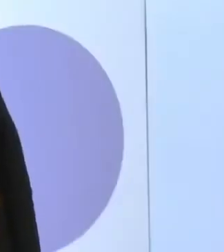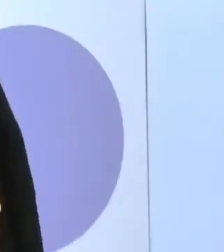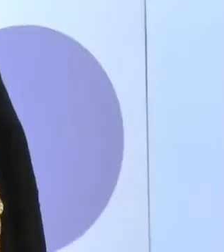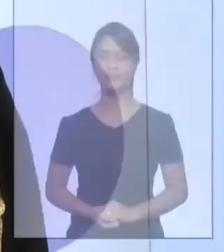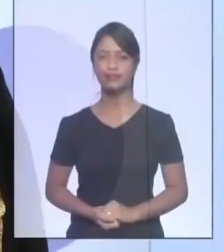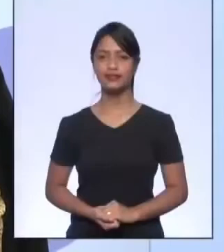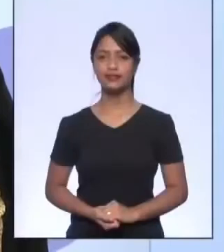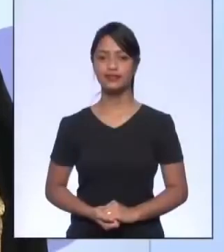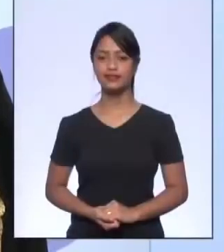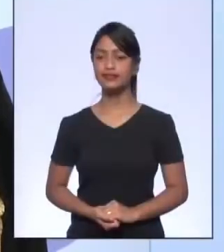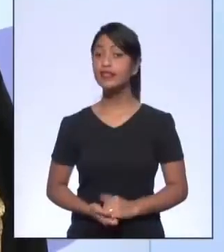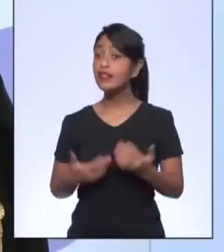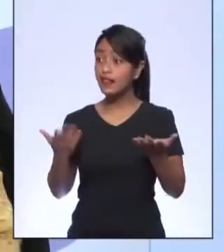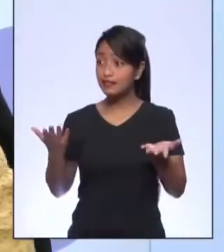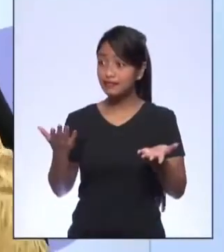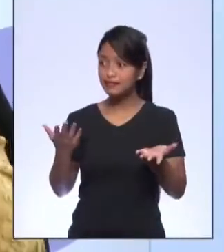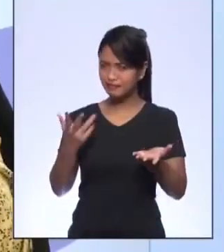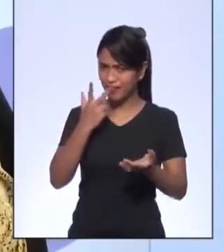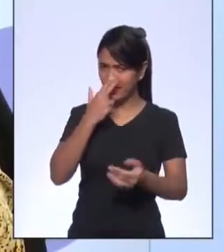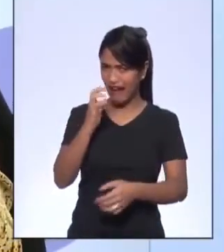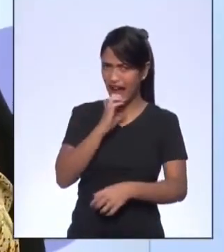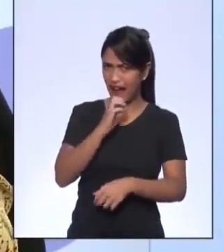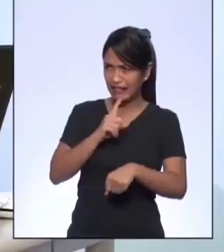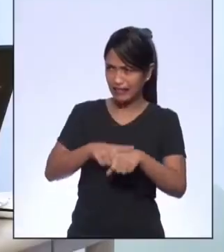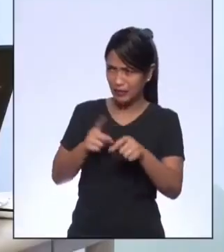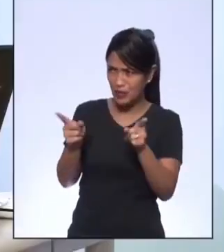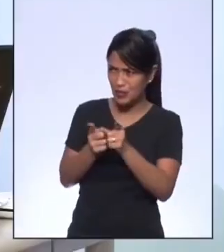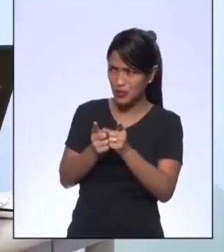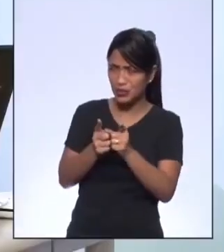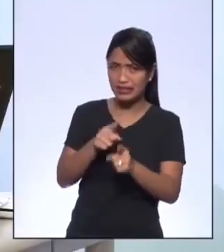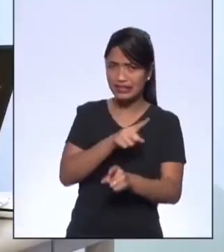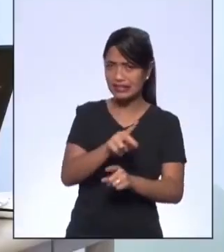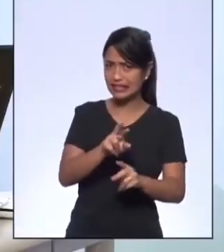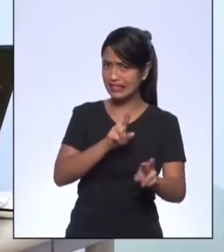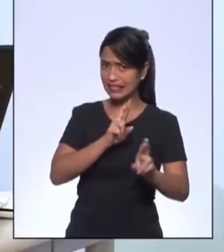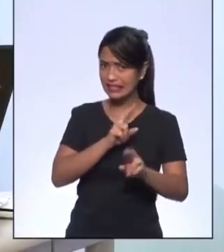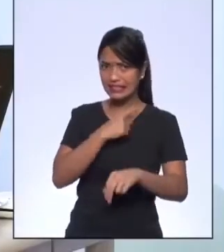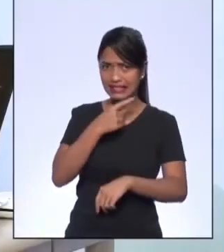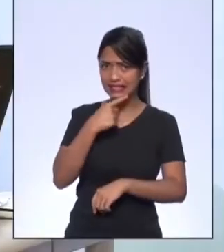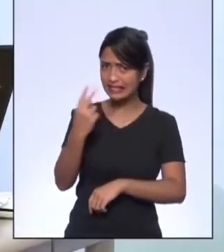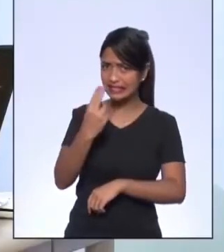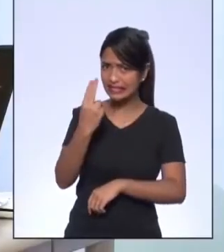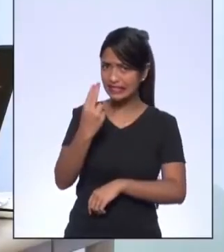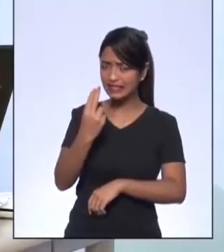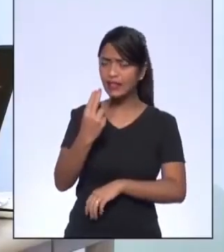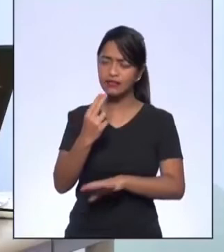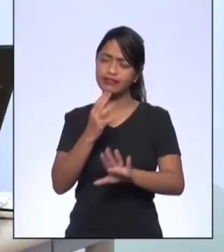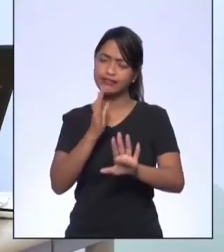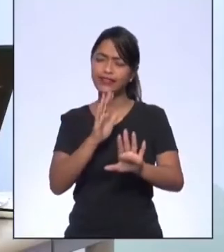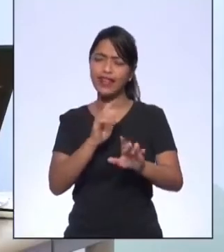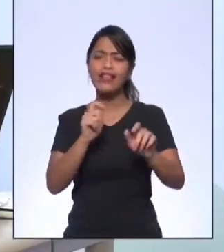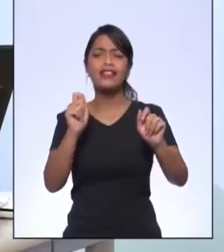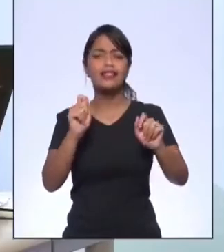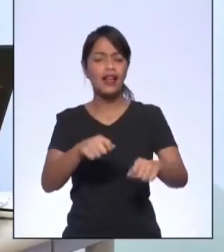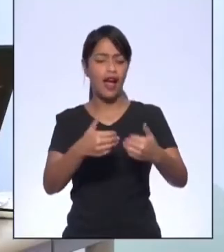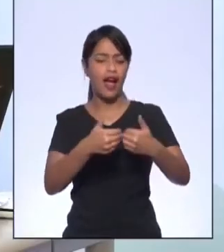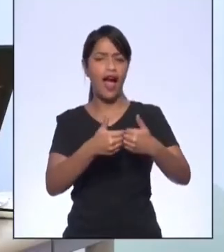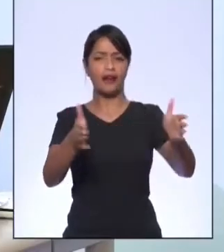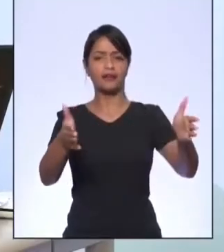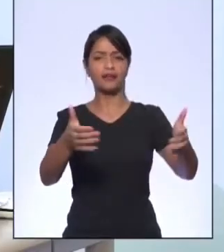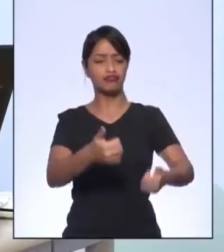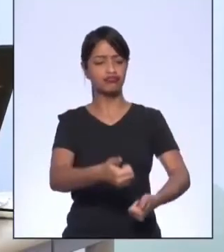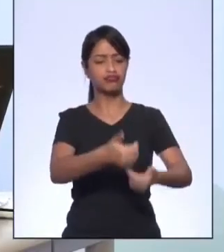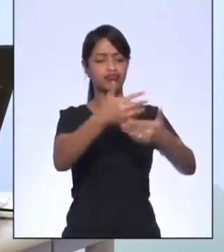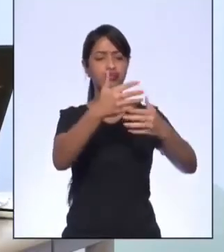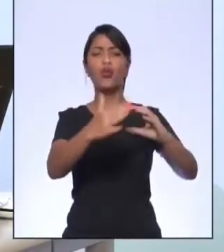E aí, Dani, será que foi muito rápido? Eu acho que foi um pouquinho, porque a 2, eu acho que a gente pode deixar o chat aberto para eles Continuem responderem a respondendo por 2. enquanto.